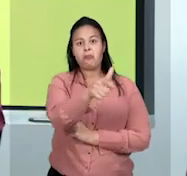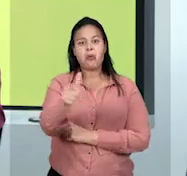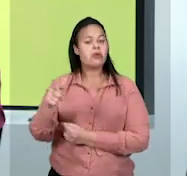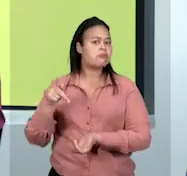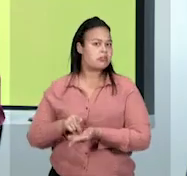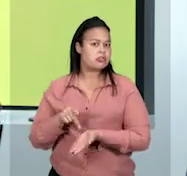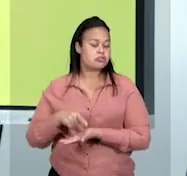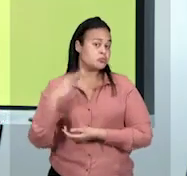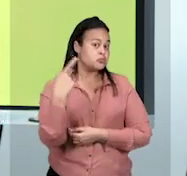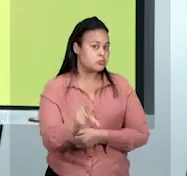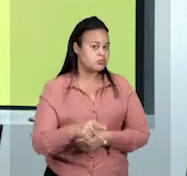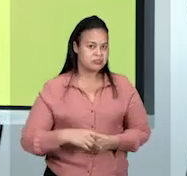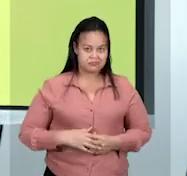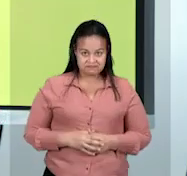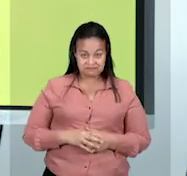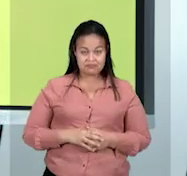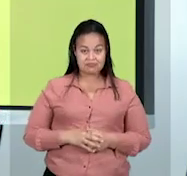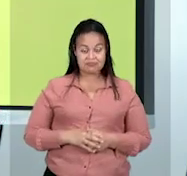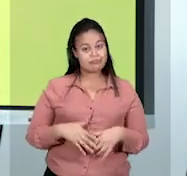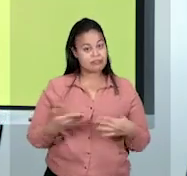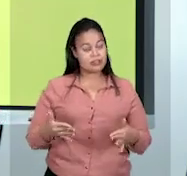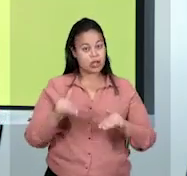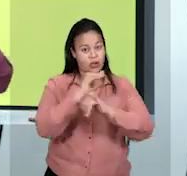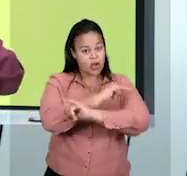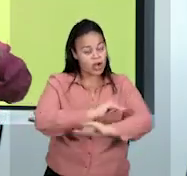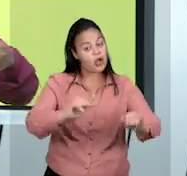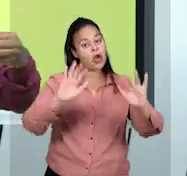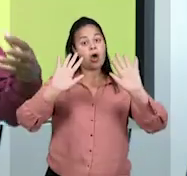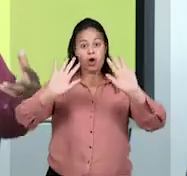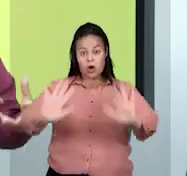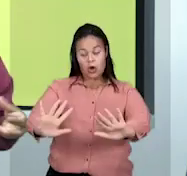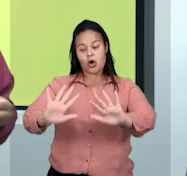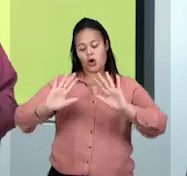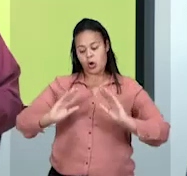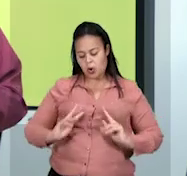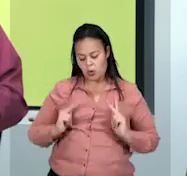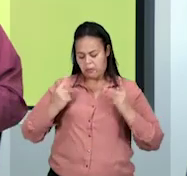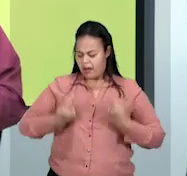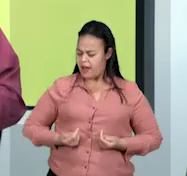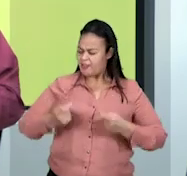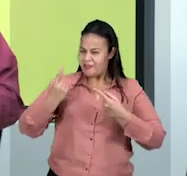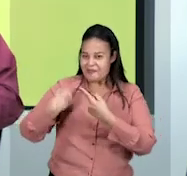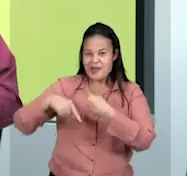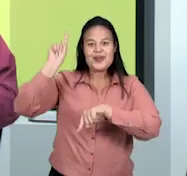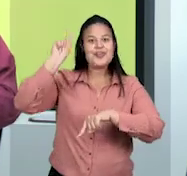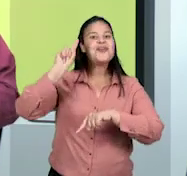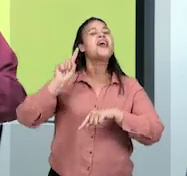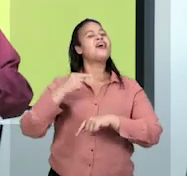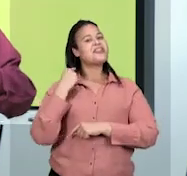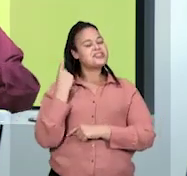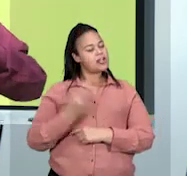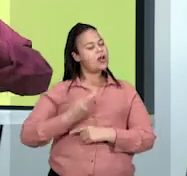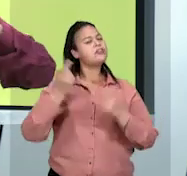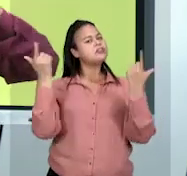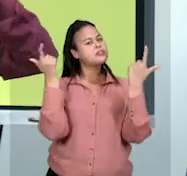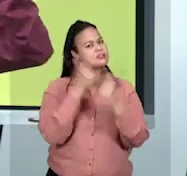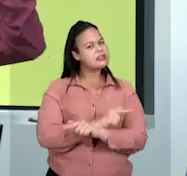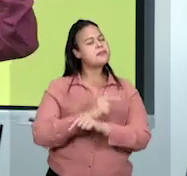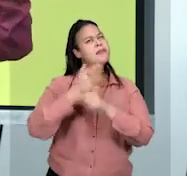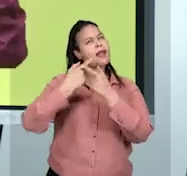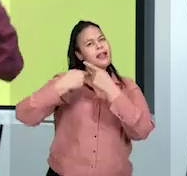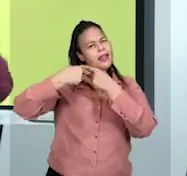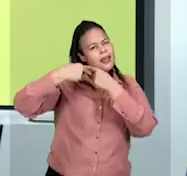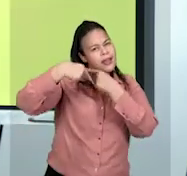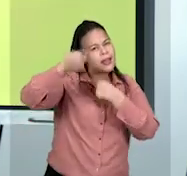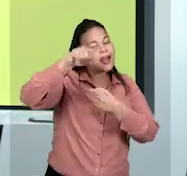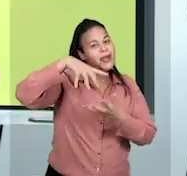realidade. Então, por mais que nós digamos, olha, o ser humano evoluiu, nós hoje podemos ir além